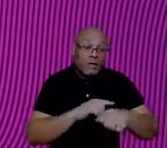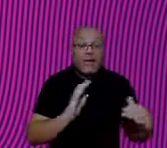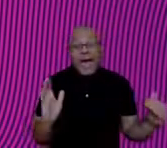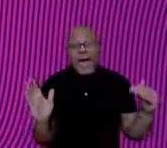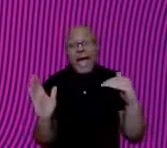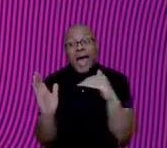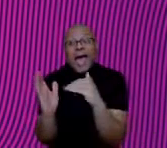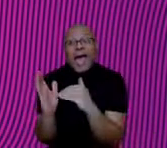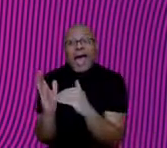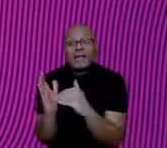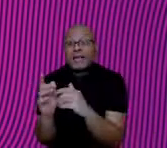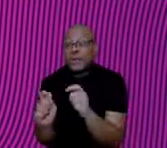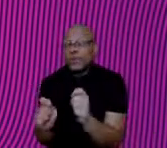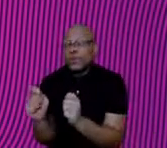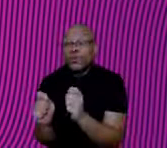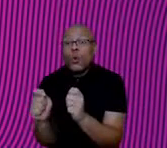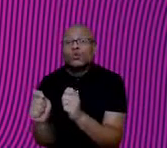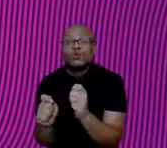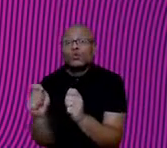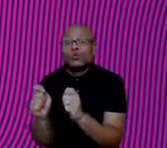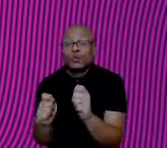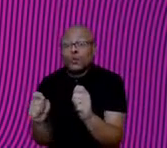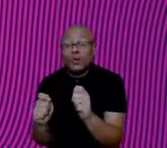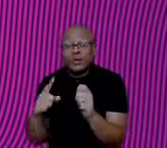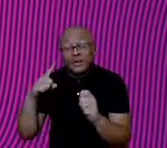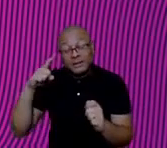da alta complexidade de